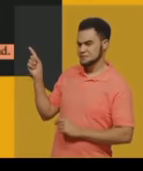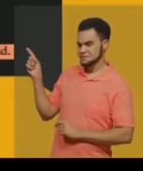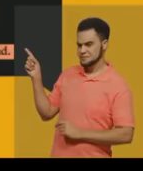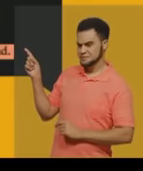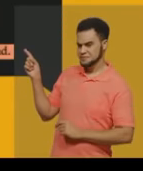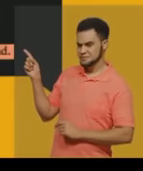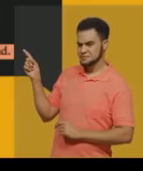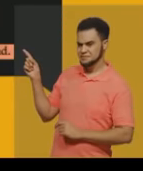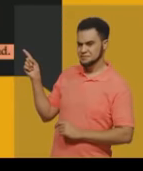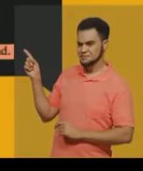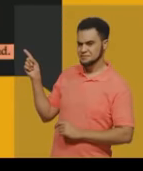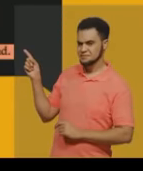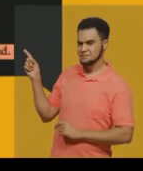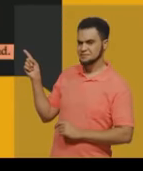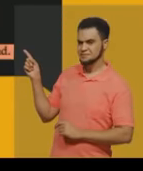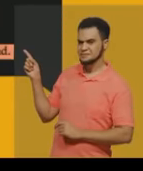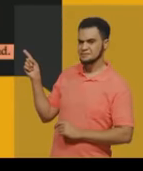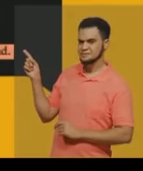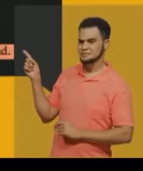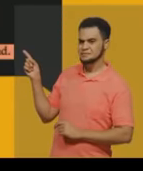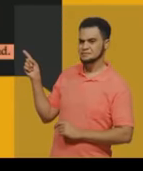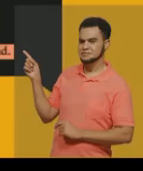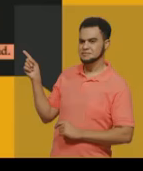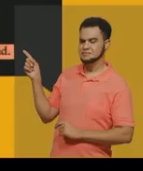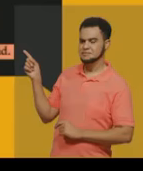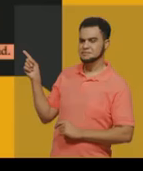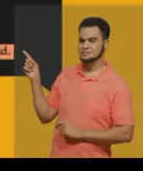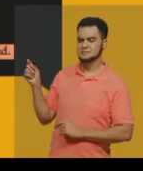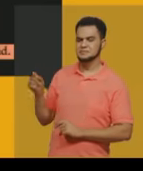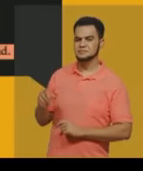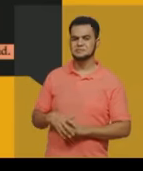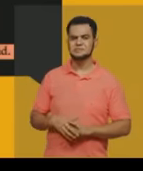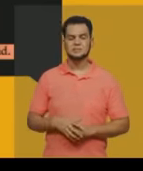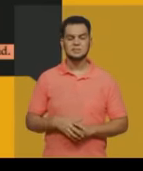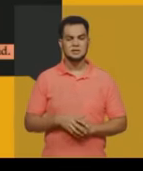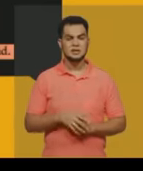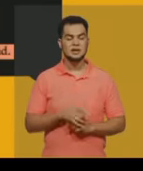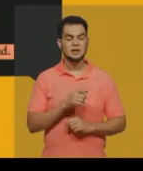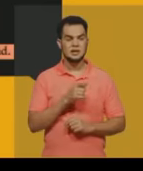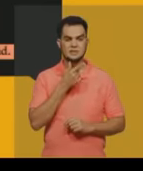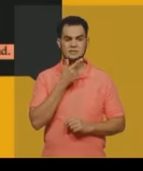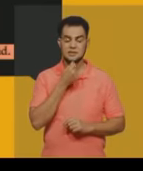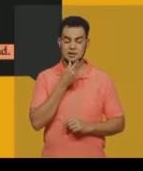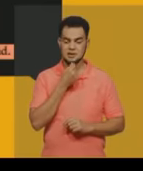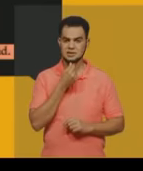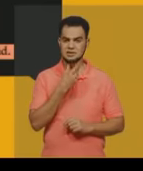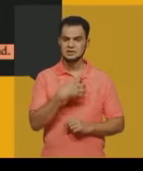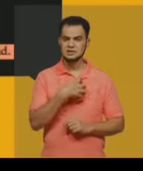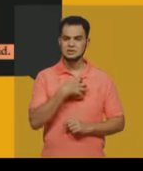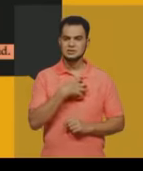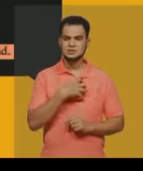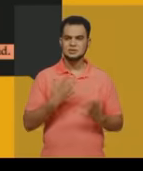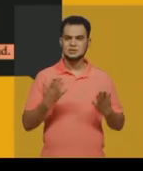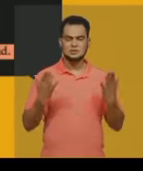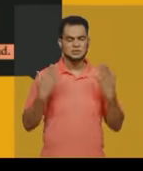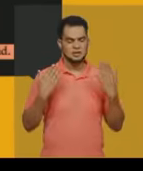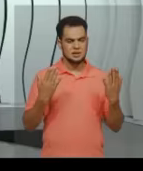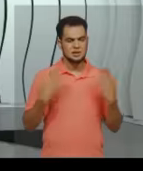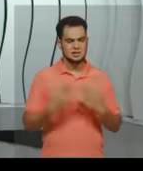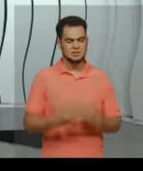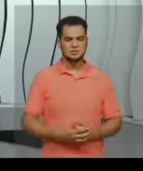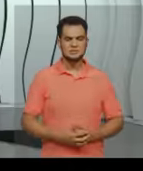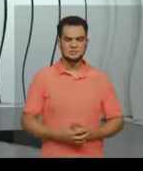warmth, warm é o adjetivo, com TH fica o substantivo. Ele sentiu o calor He felt the warmth